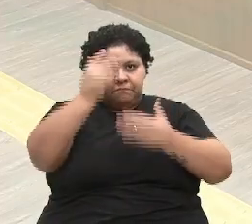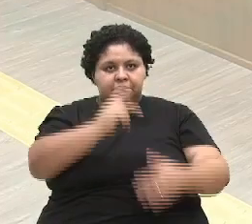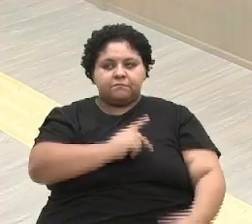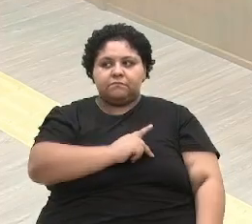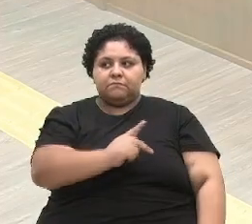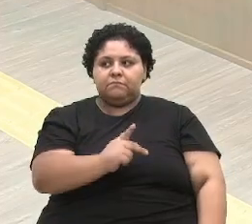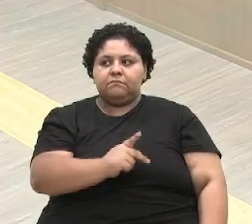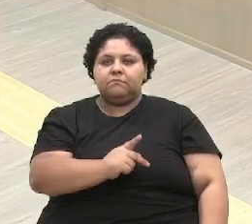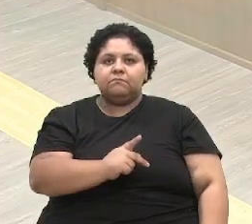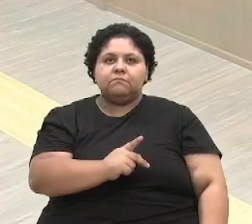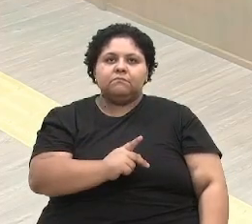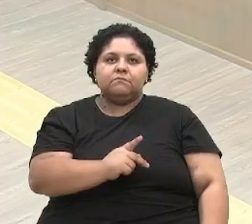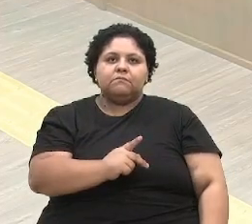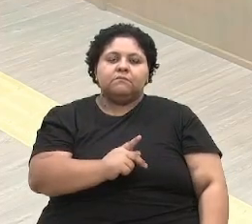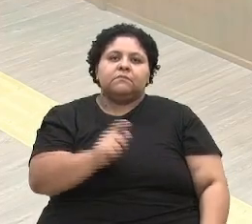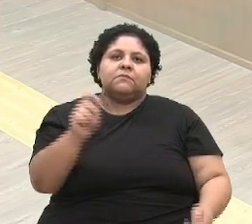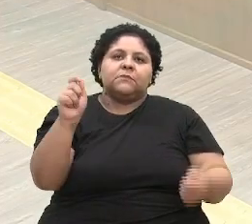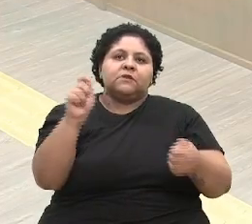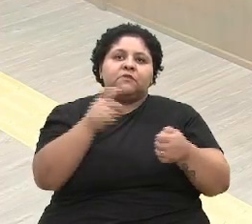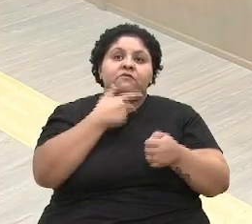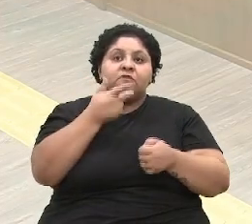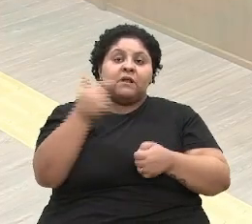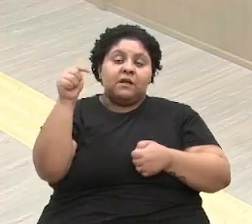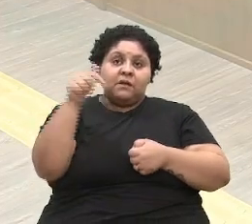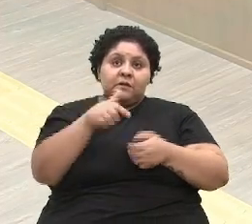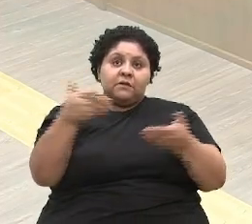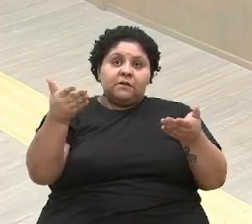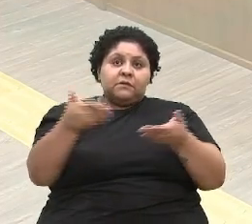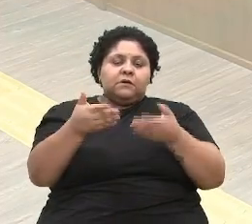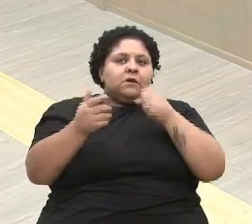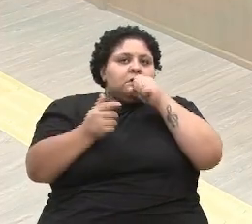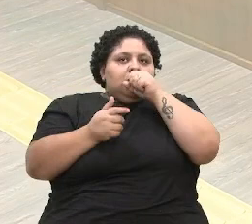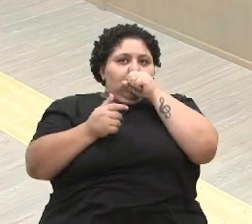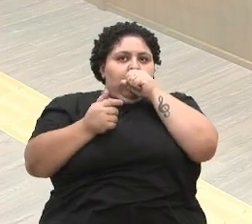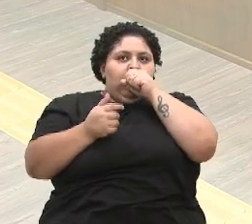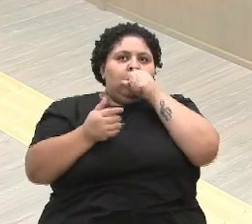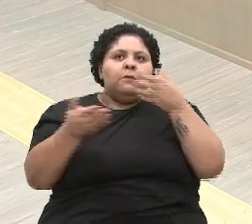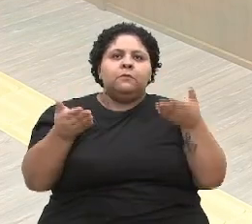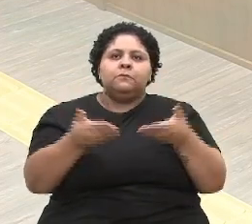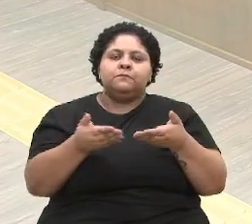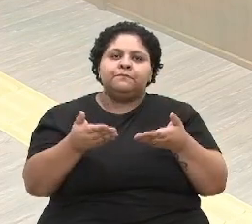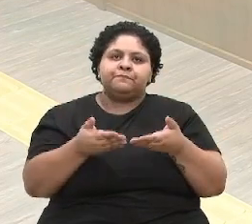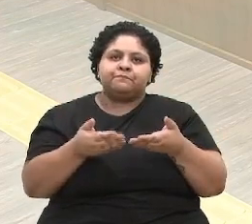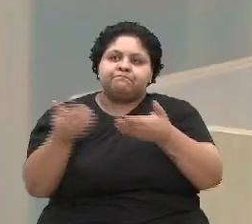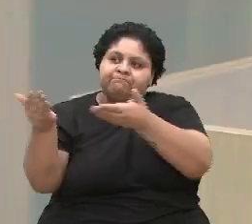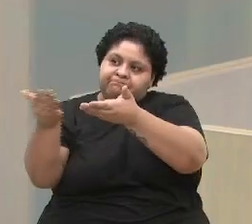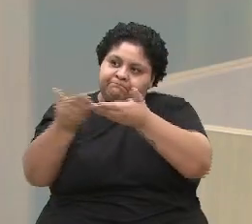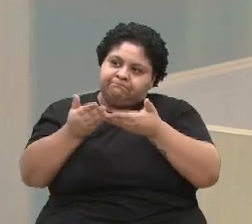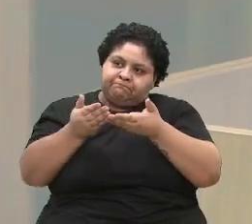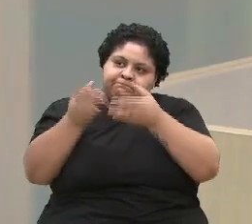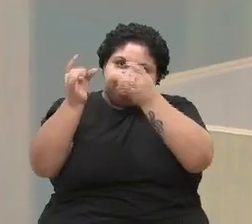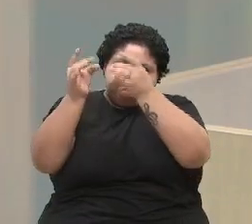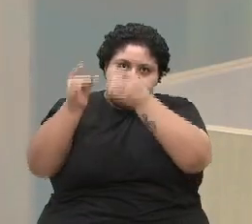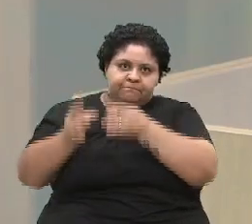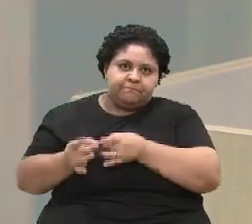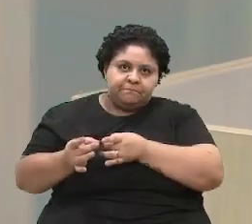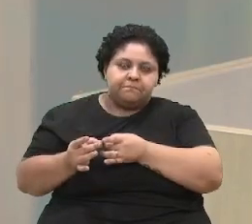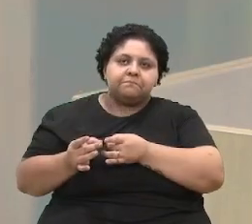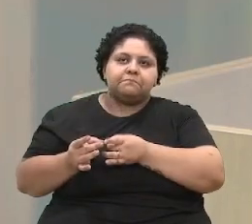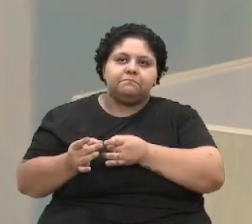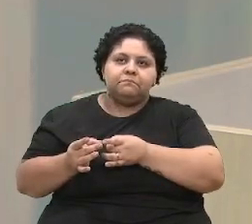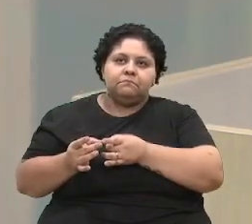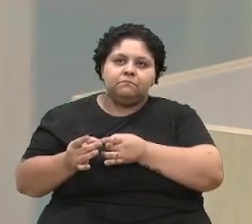presidente, se me permite, vou fazer aqui da tribuna. Eu trago um convite muito especial